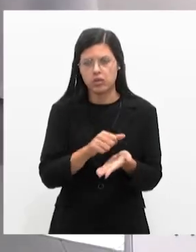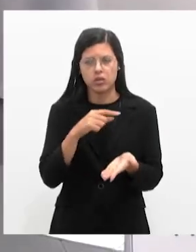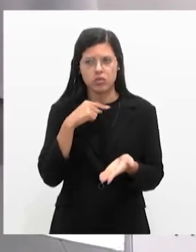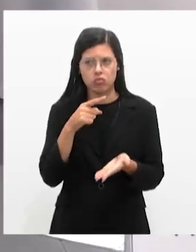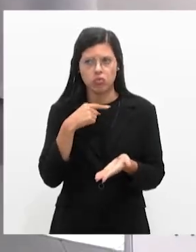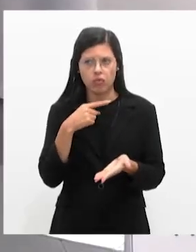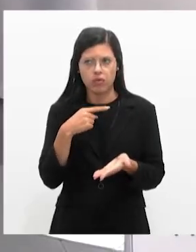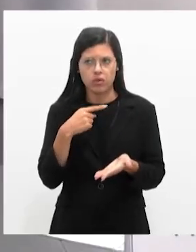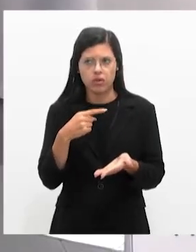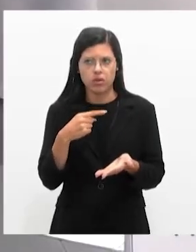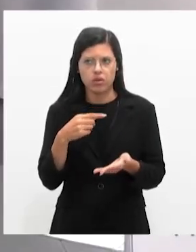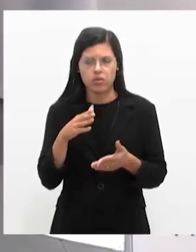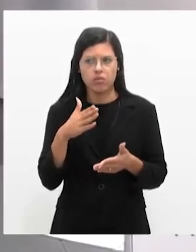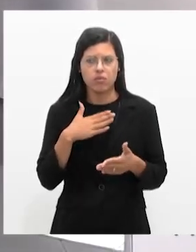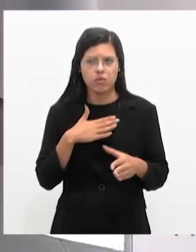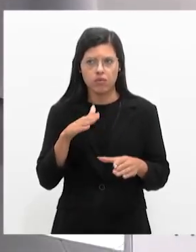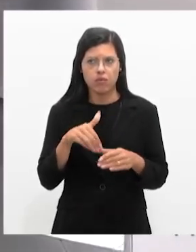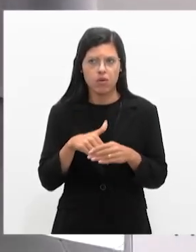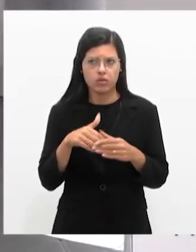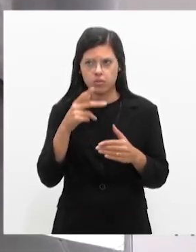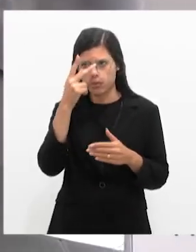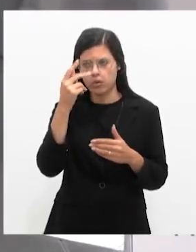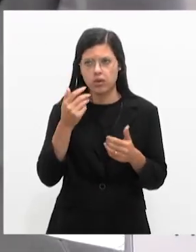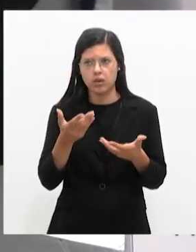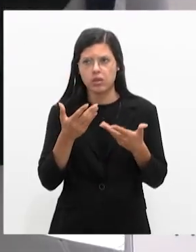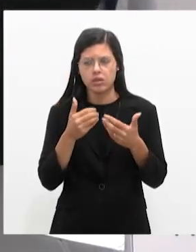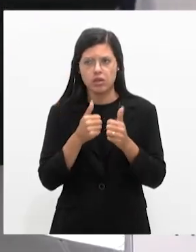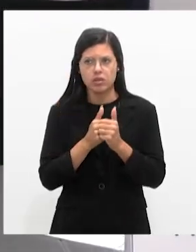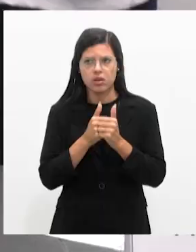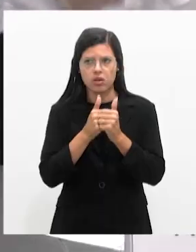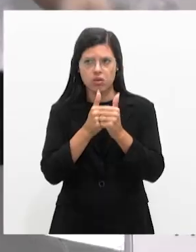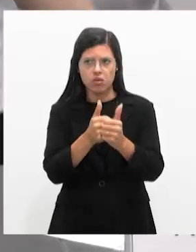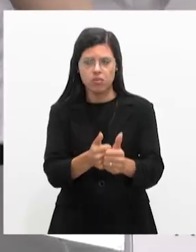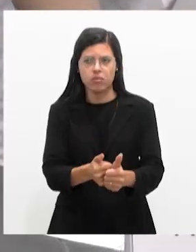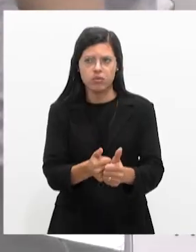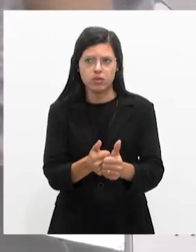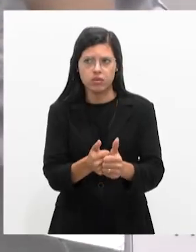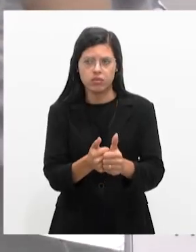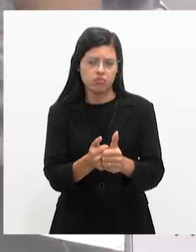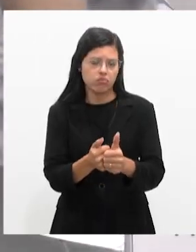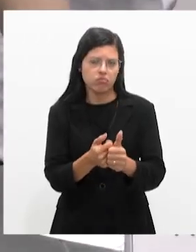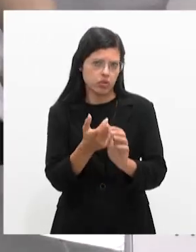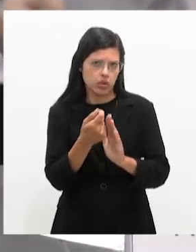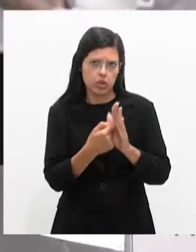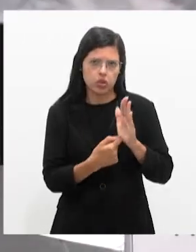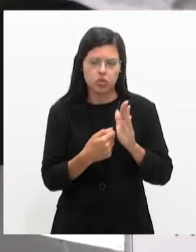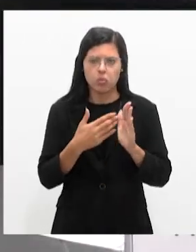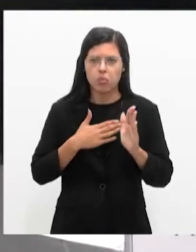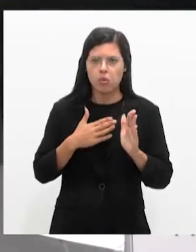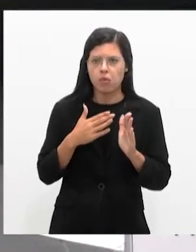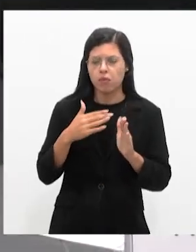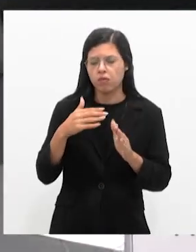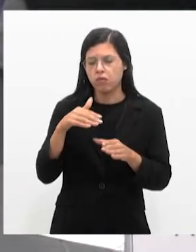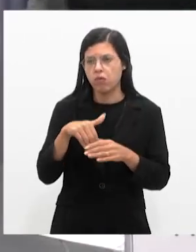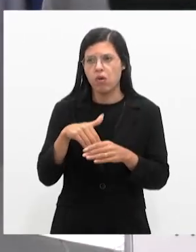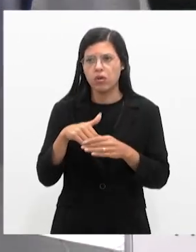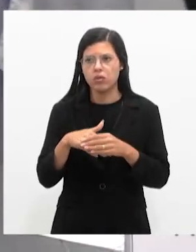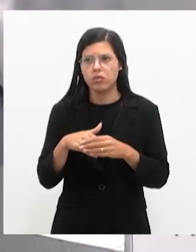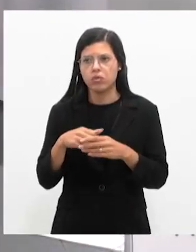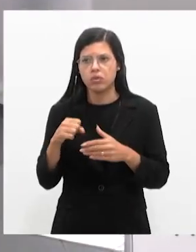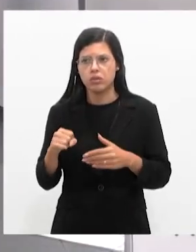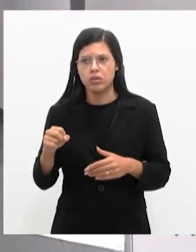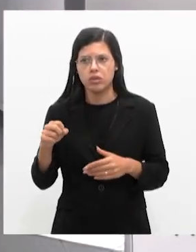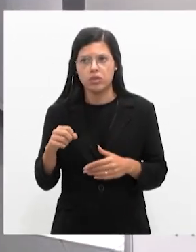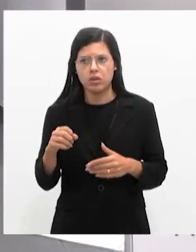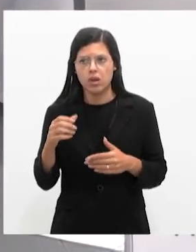isso. Aqueles que quiserem acompanhar e forem mais atentos à forma, acompanhem o meu voto. Quem estiver mais atento ao mérito, acompanha o voto do